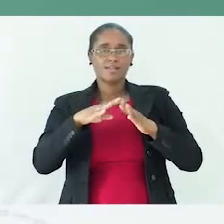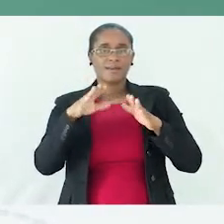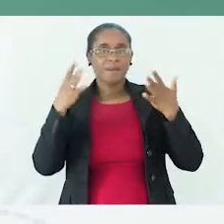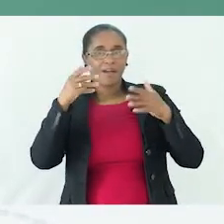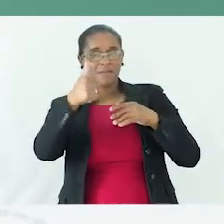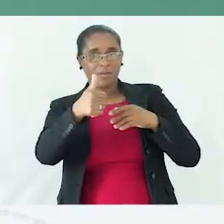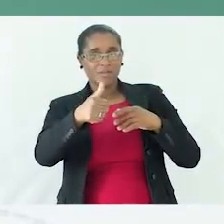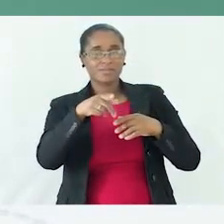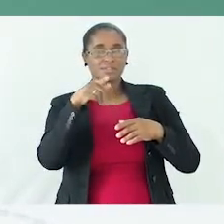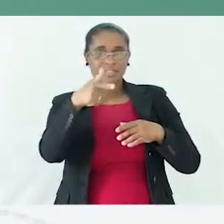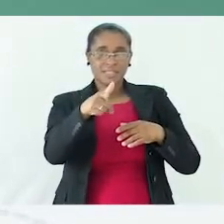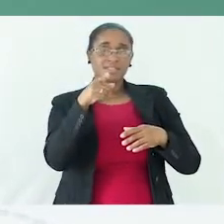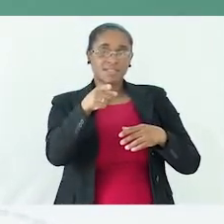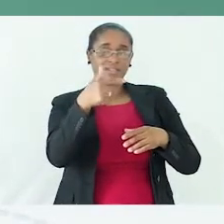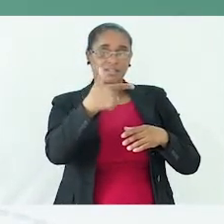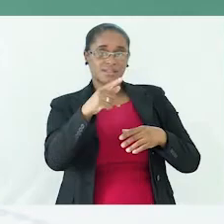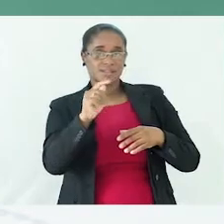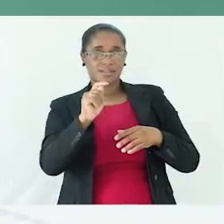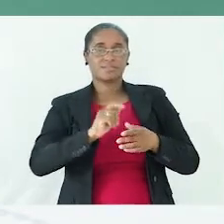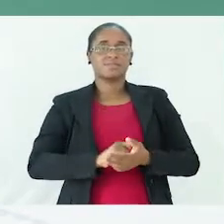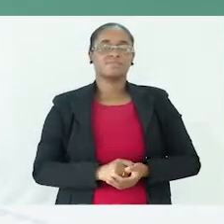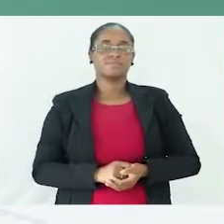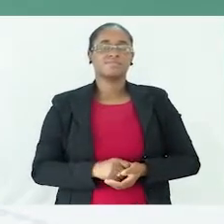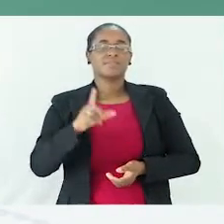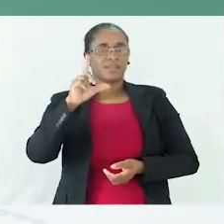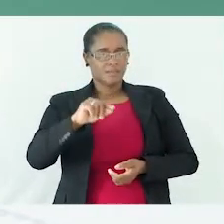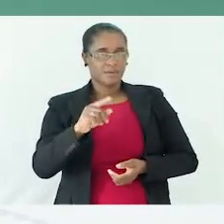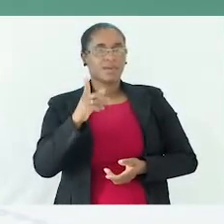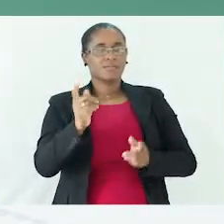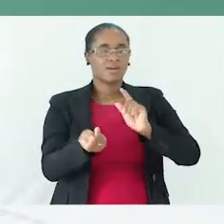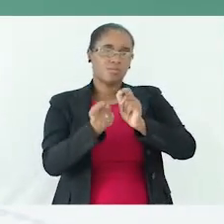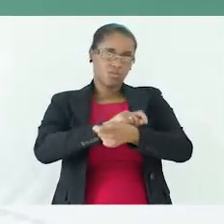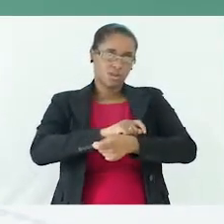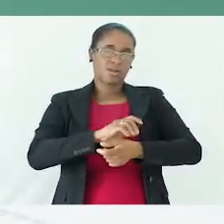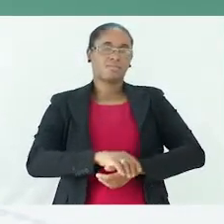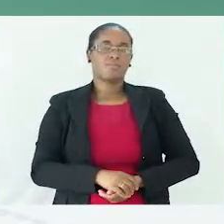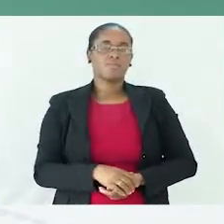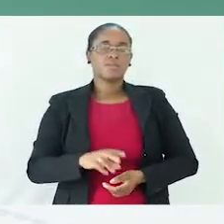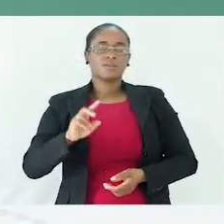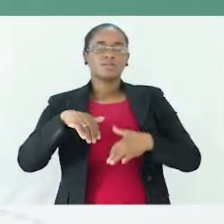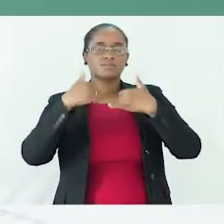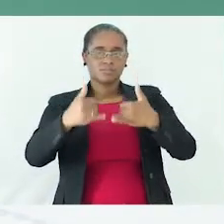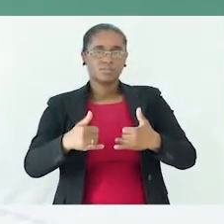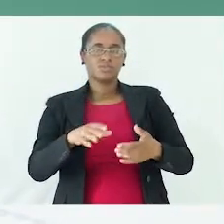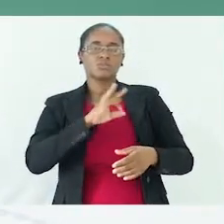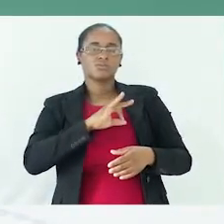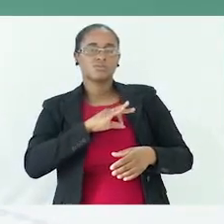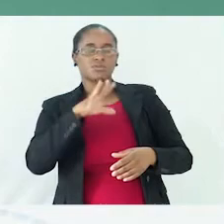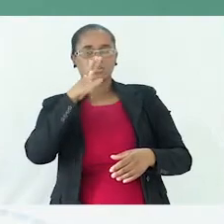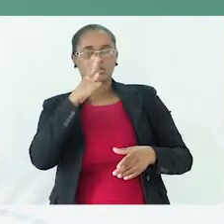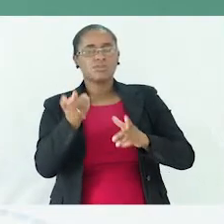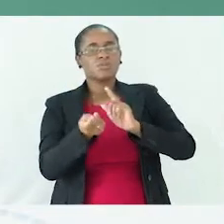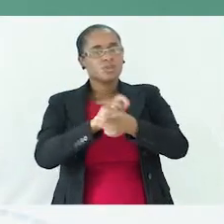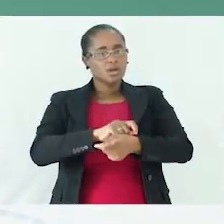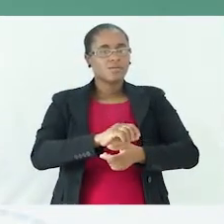Bravo. Te. Então, o te também vai mudar. E a seguir, o que é que a pessoa disse que vai